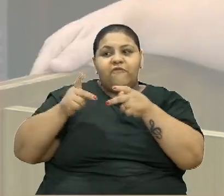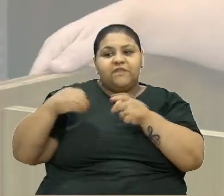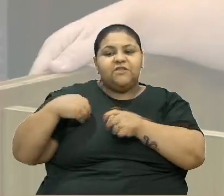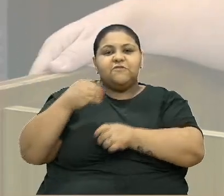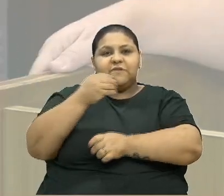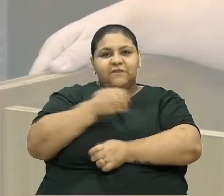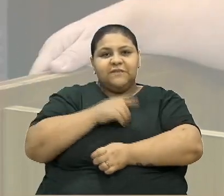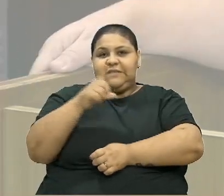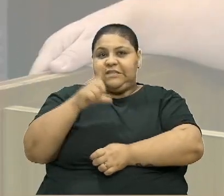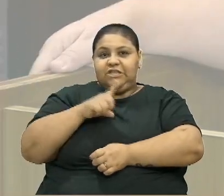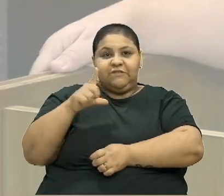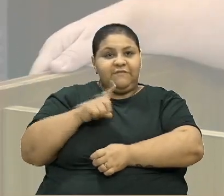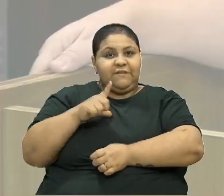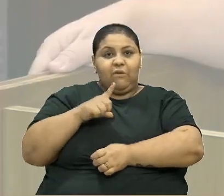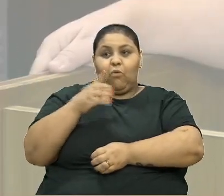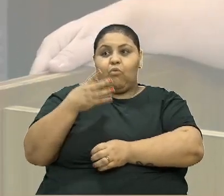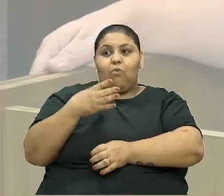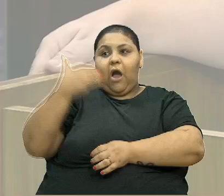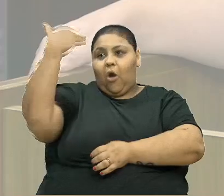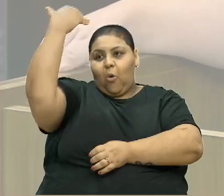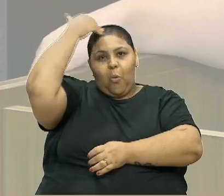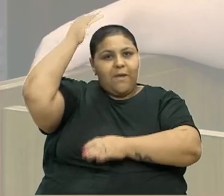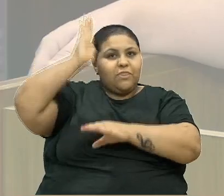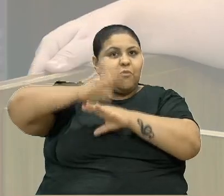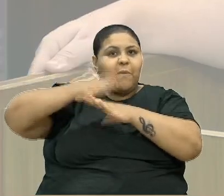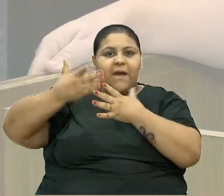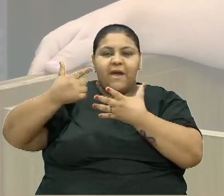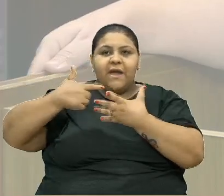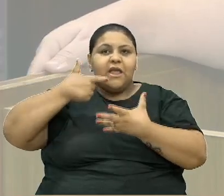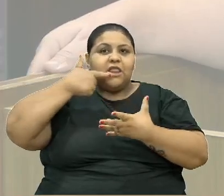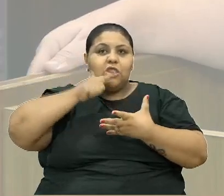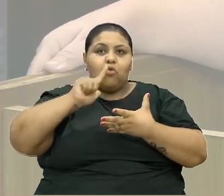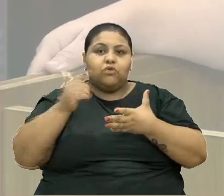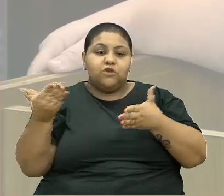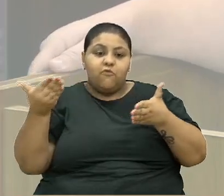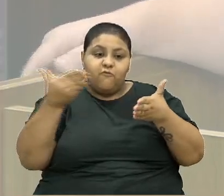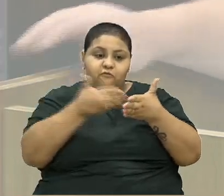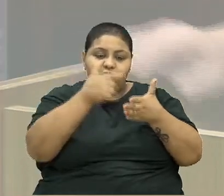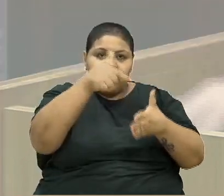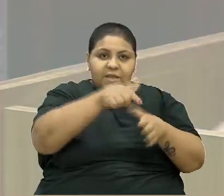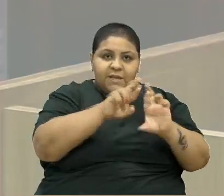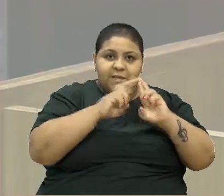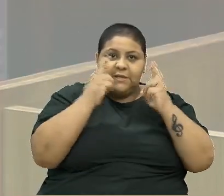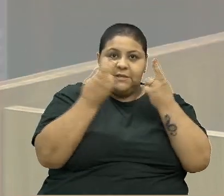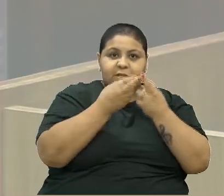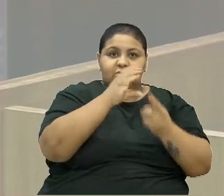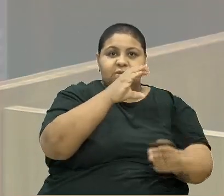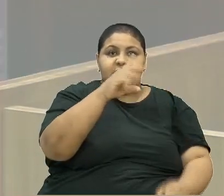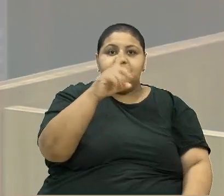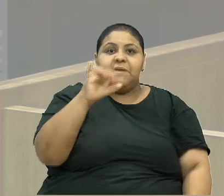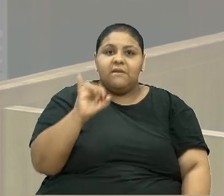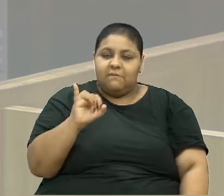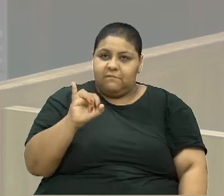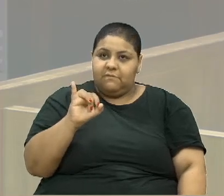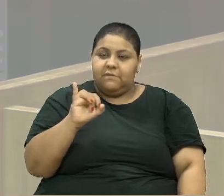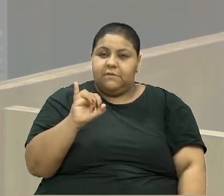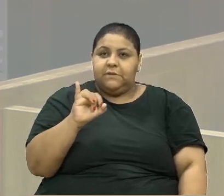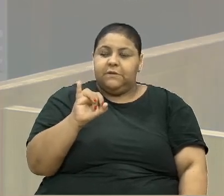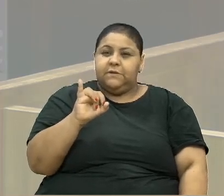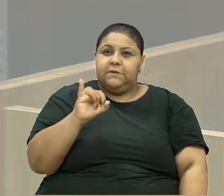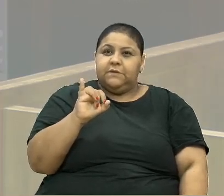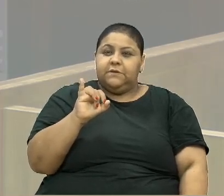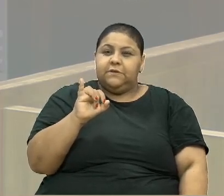realmente não dá mais para aguentar. E aí eu não consegui vir até a reunião da CPI ontem. E